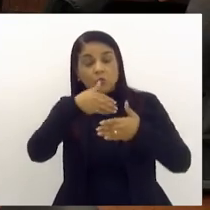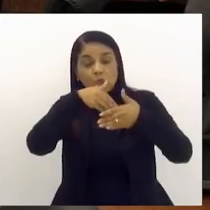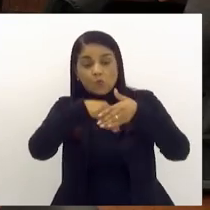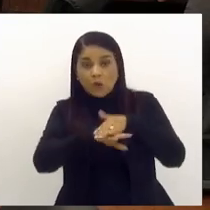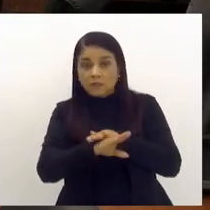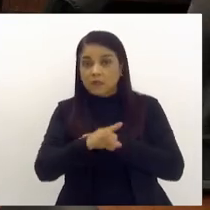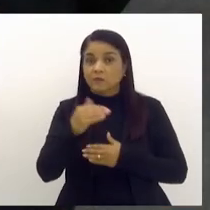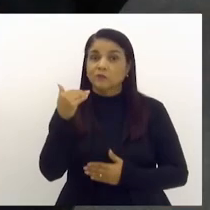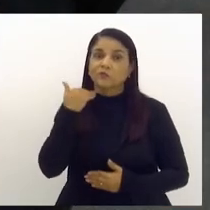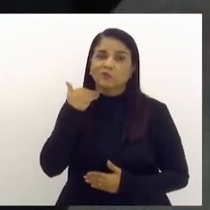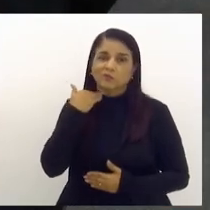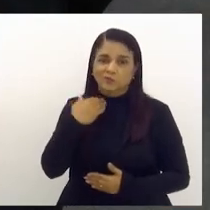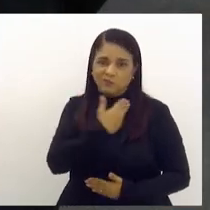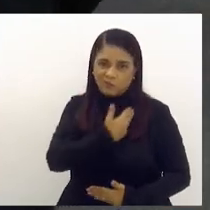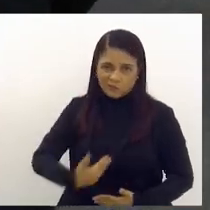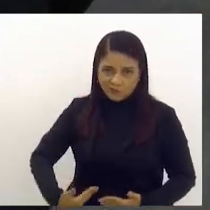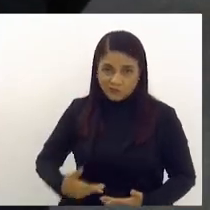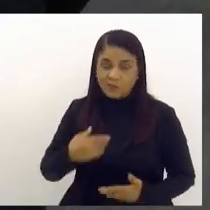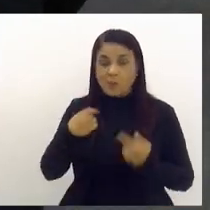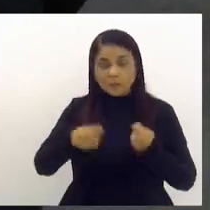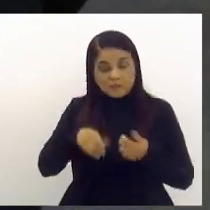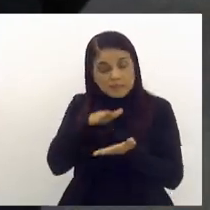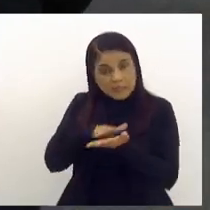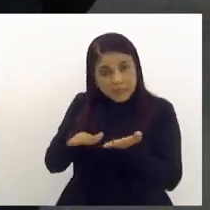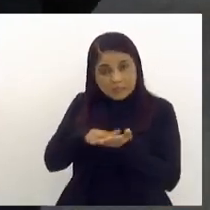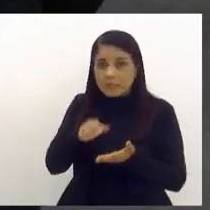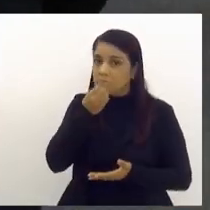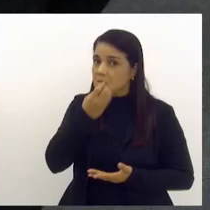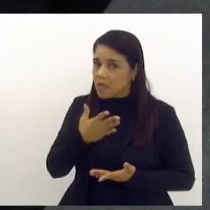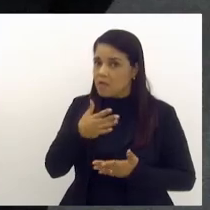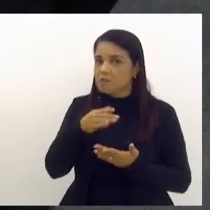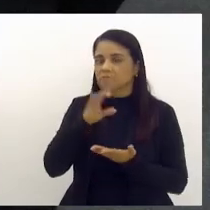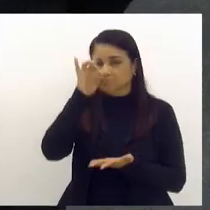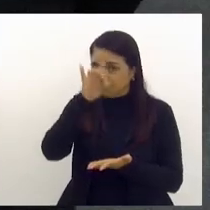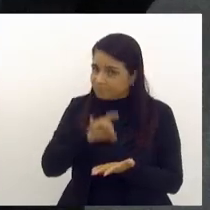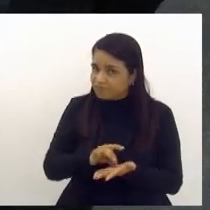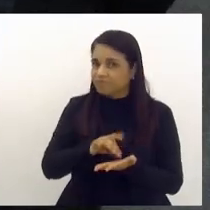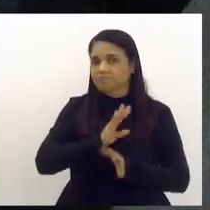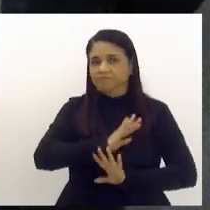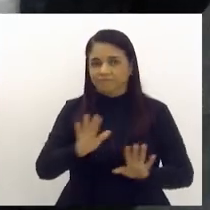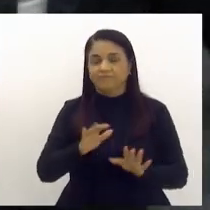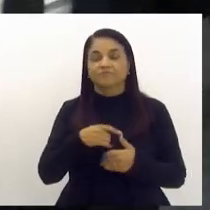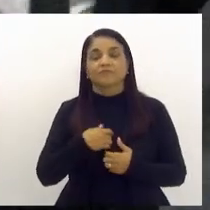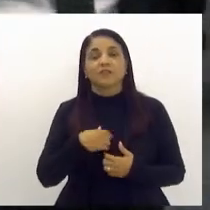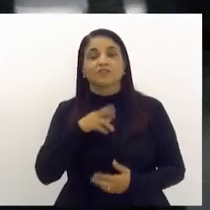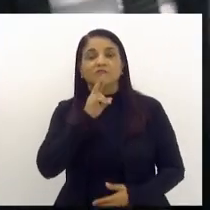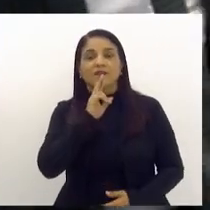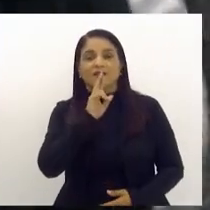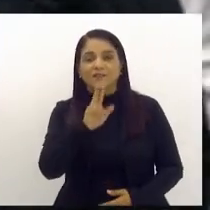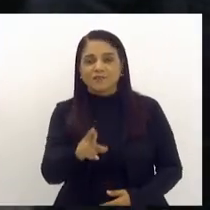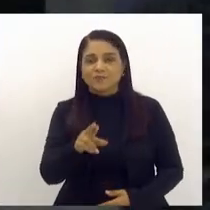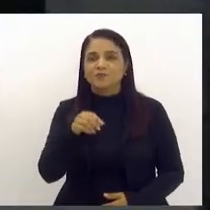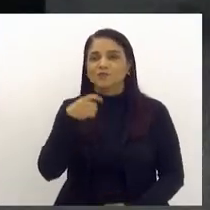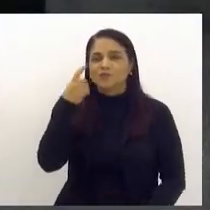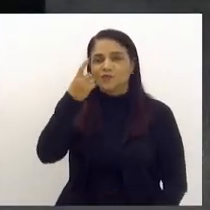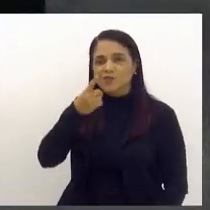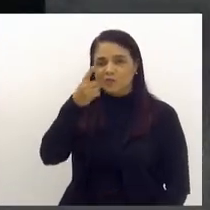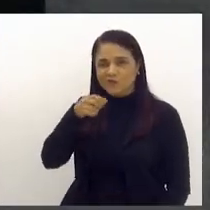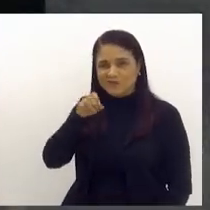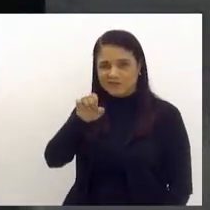do governo. Tem que gastar bem. Tem que gastar bem. Agora, o que eu quero dizer, presidente, já respondi aqui ao doutor